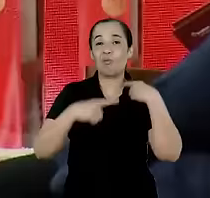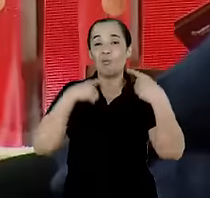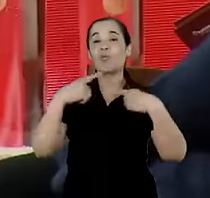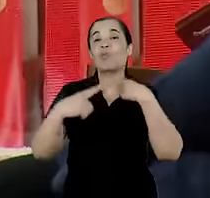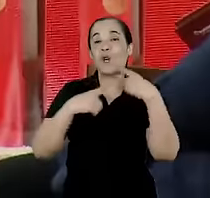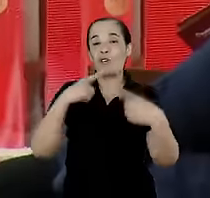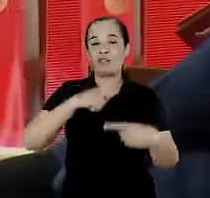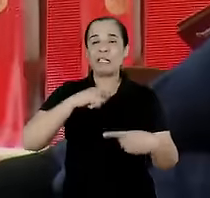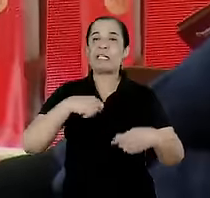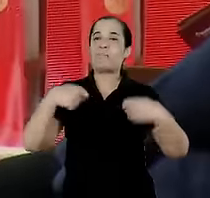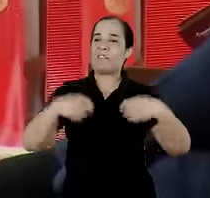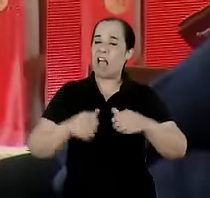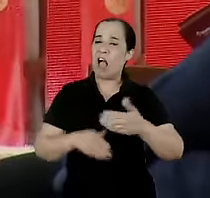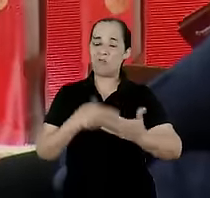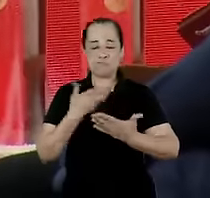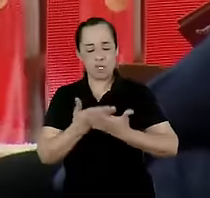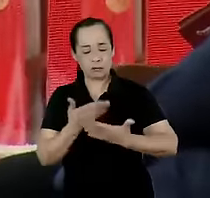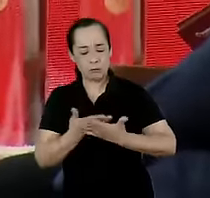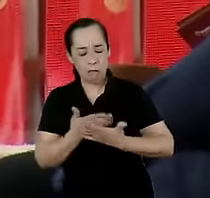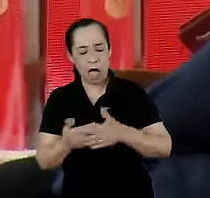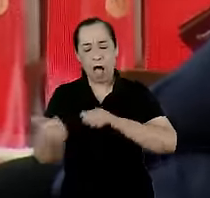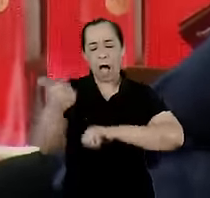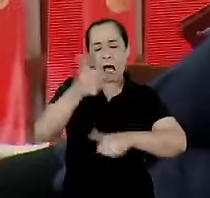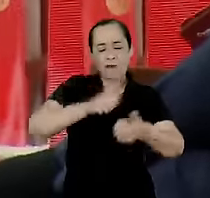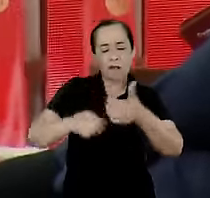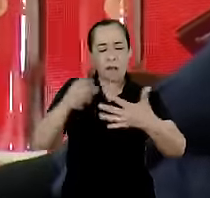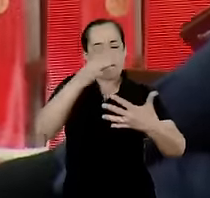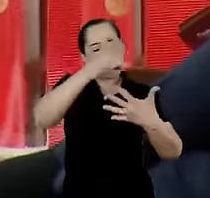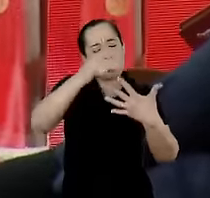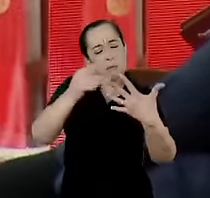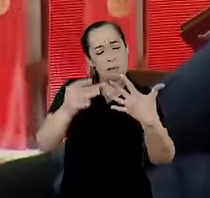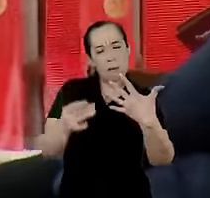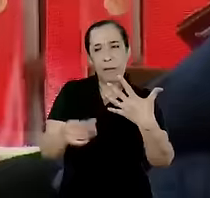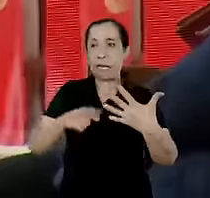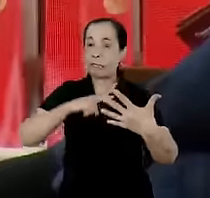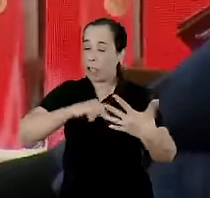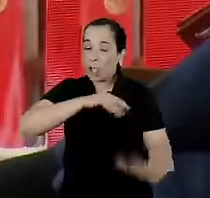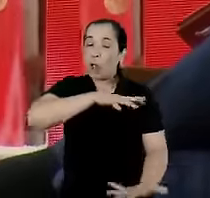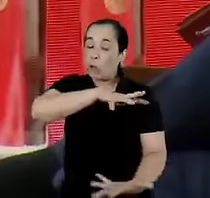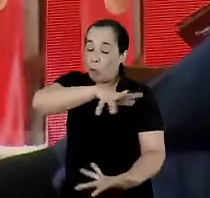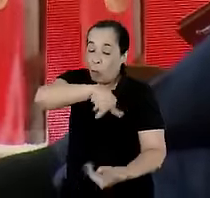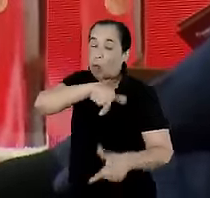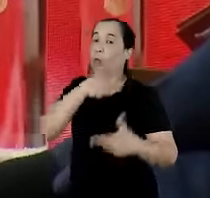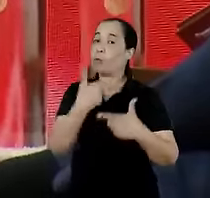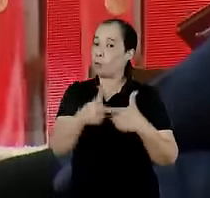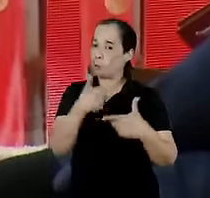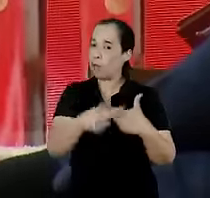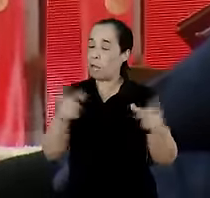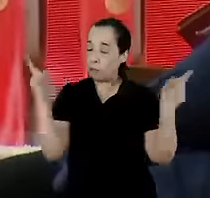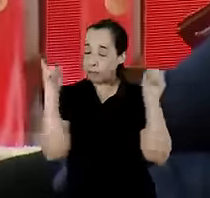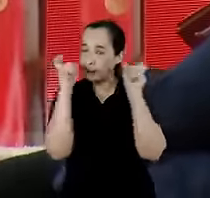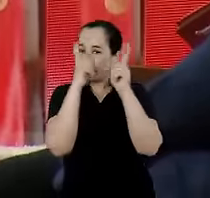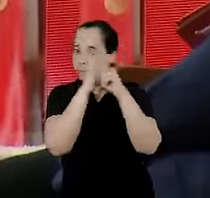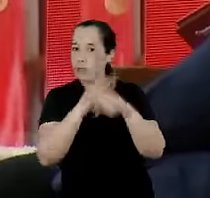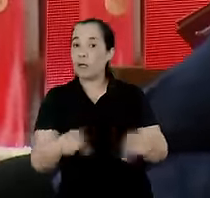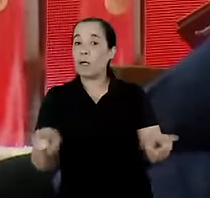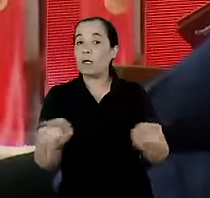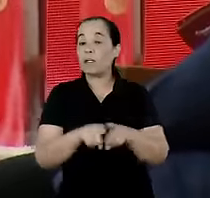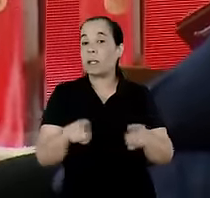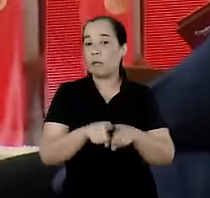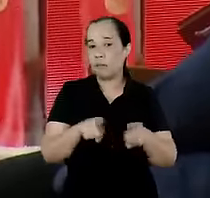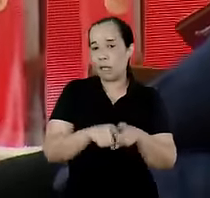precisa analisar ponto a ponto tem um cenário global que se complicou eh tem uma algumas incertezas no cenário no cenário local o que